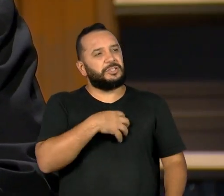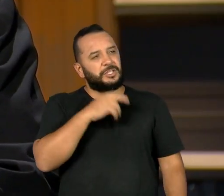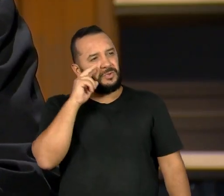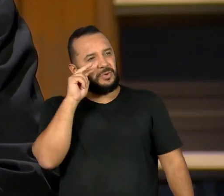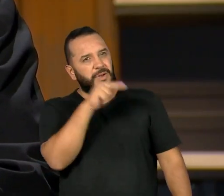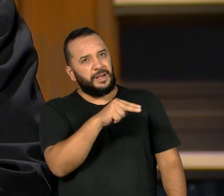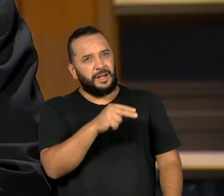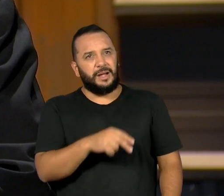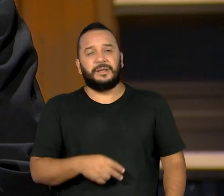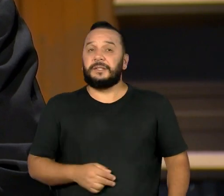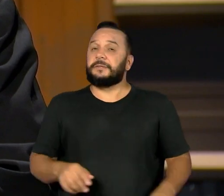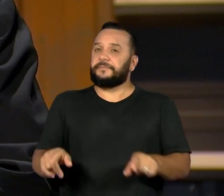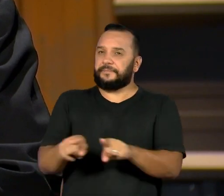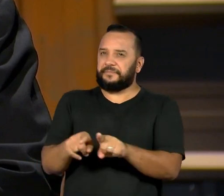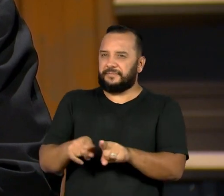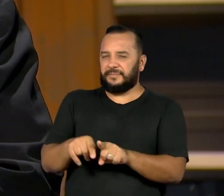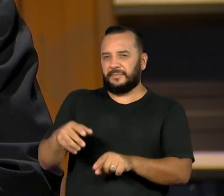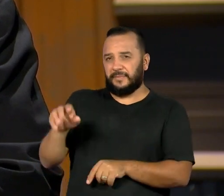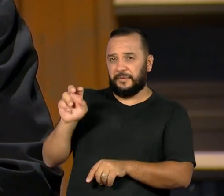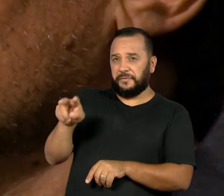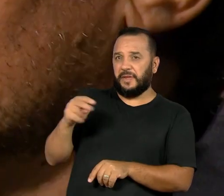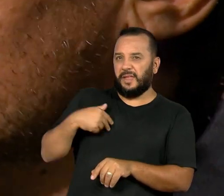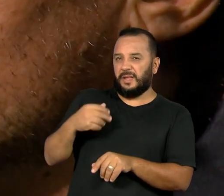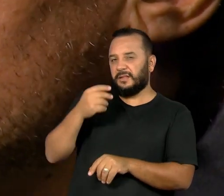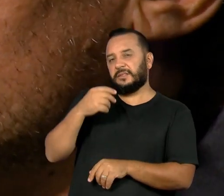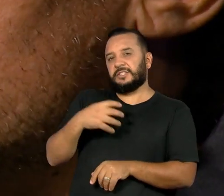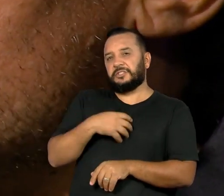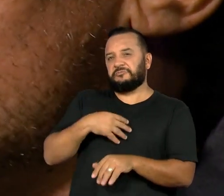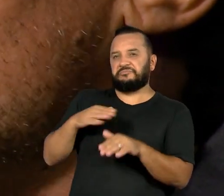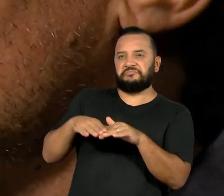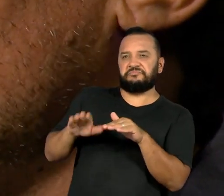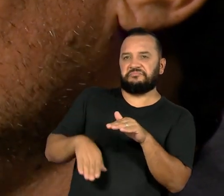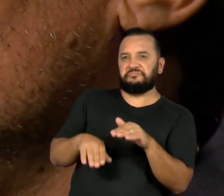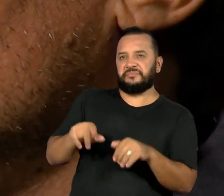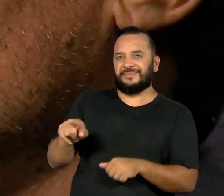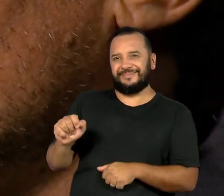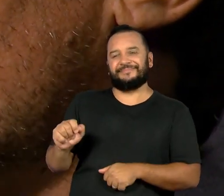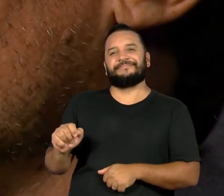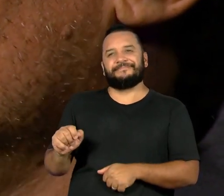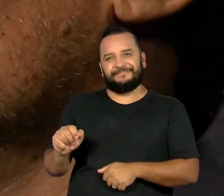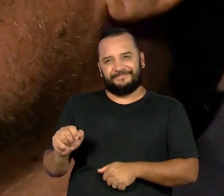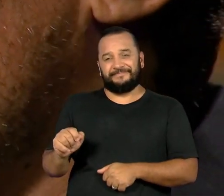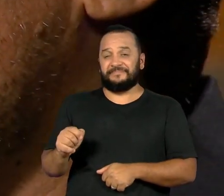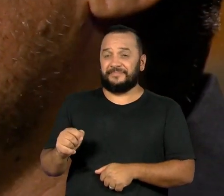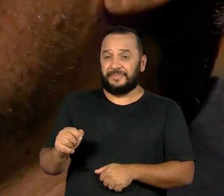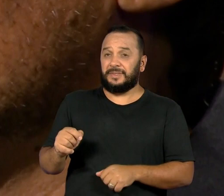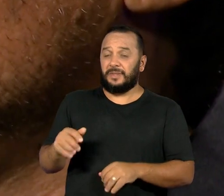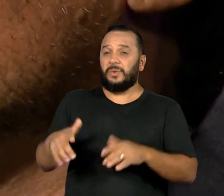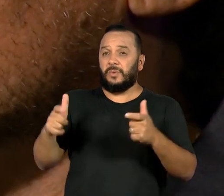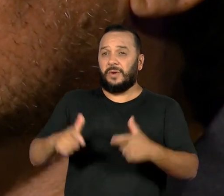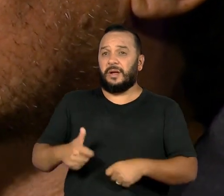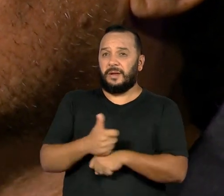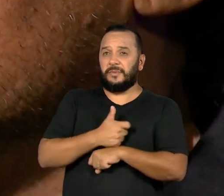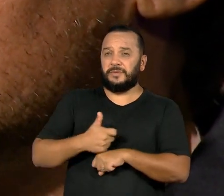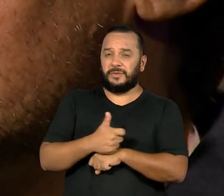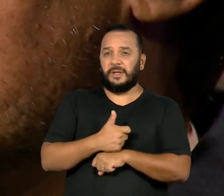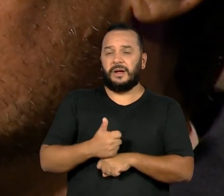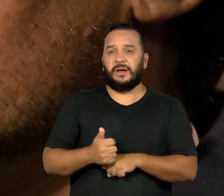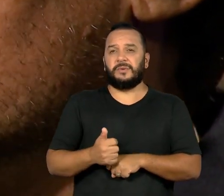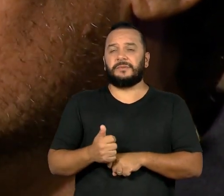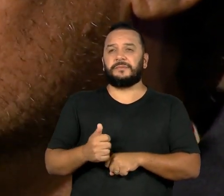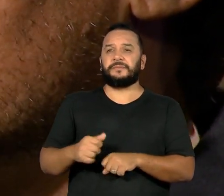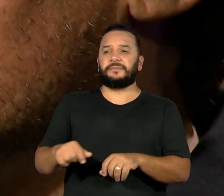A tendência a subestimar, né? Especialmente quando é um ambiente profissional, um ambiente